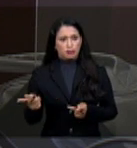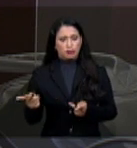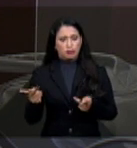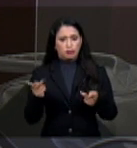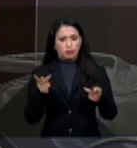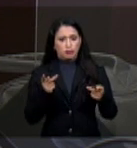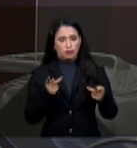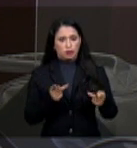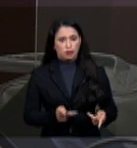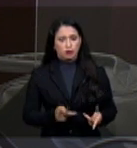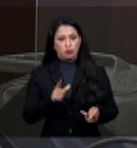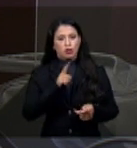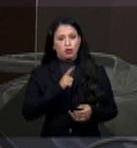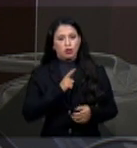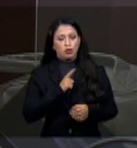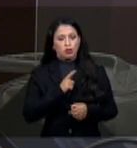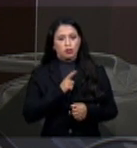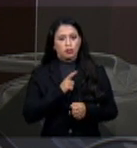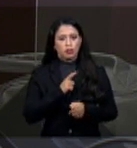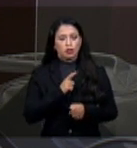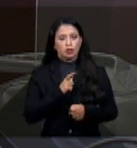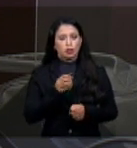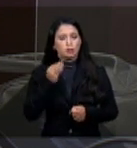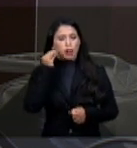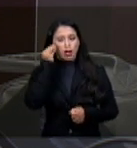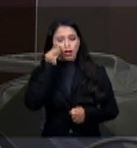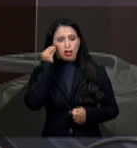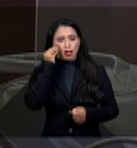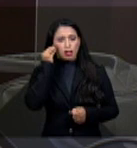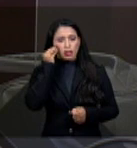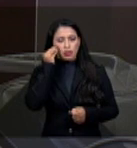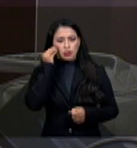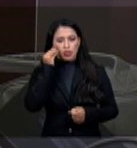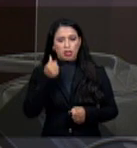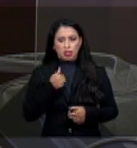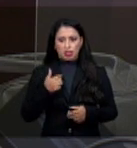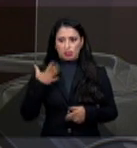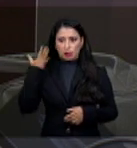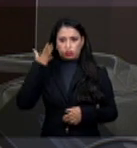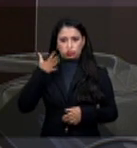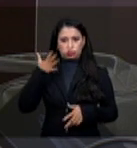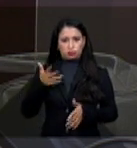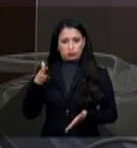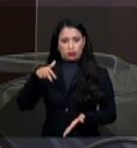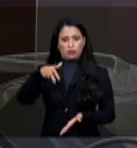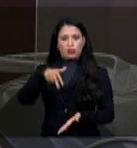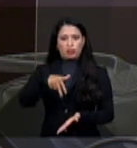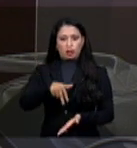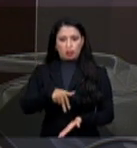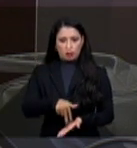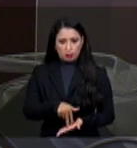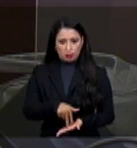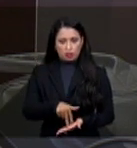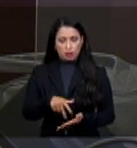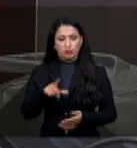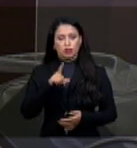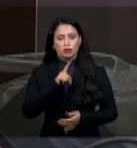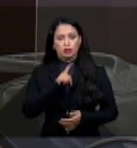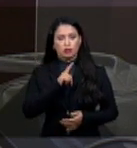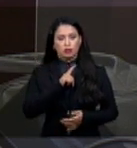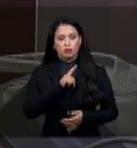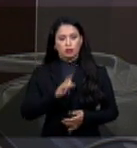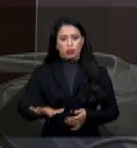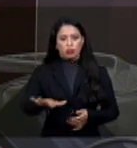aqui partilhando um pouco de minha experiência a partir do meu lugar de fala. Gosto de reafirmar, né, em todos